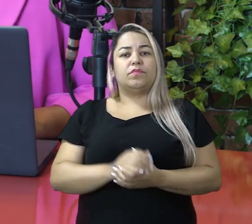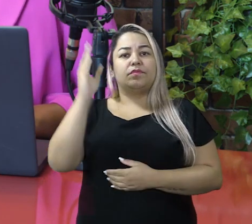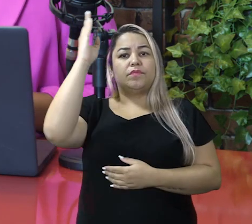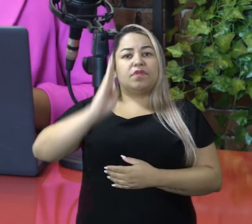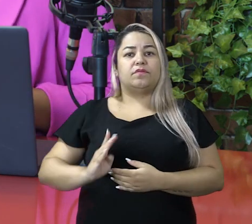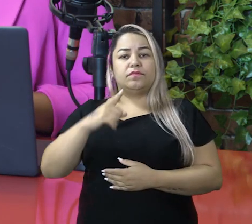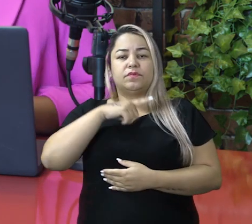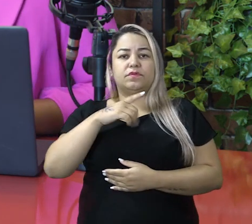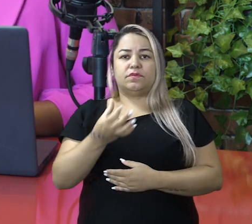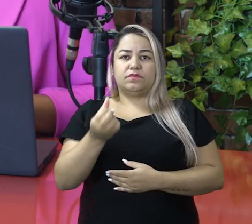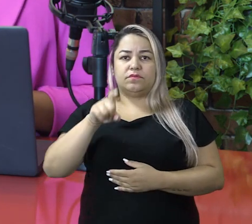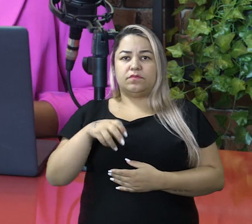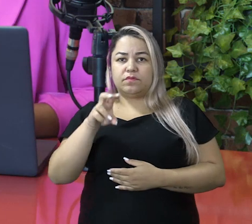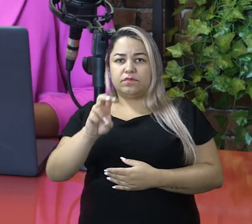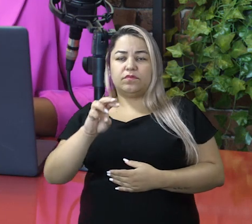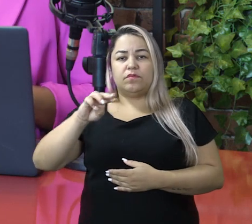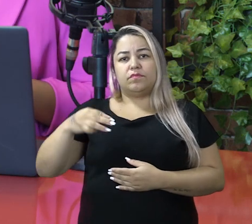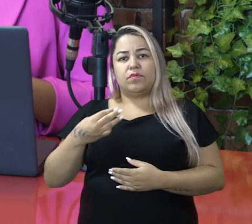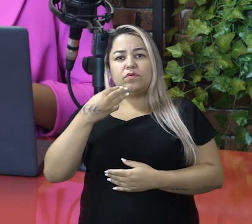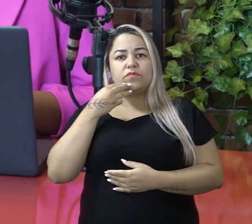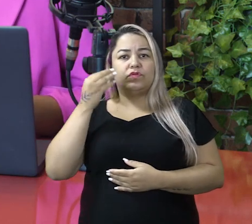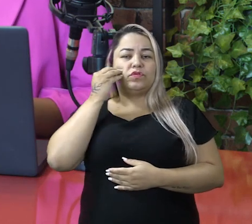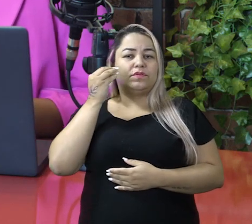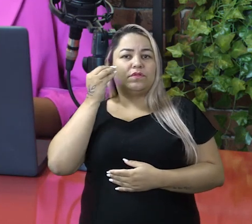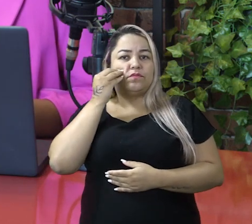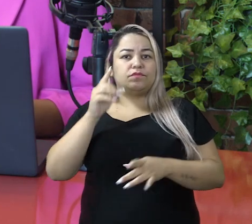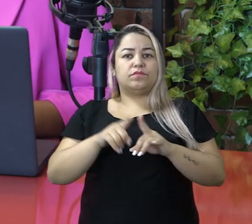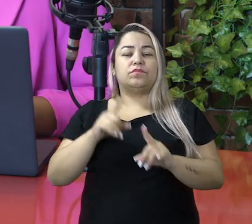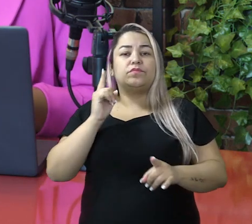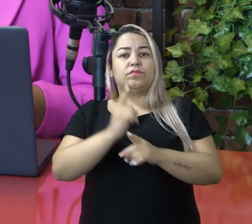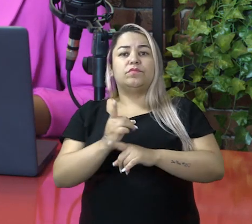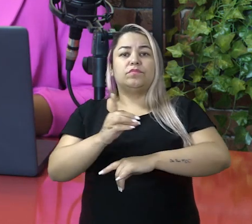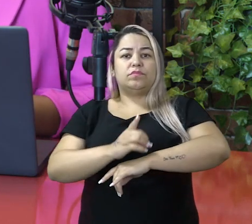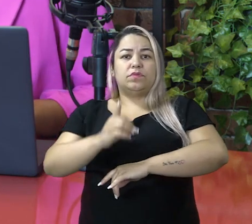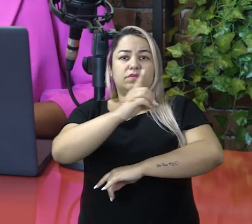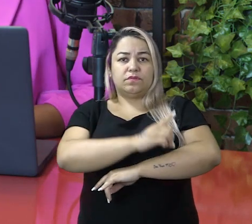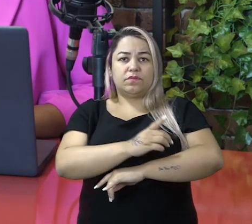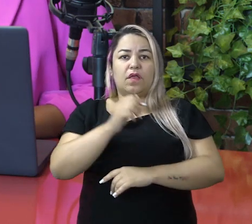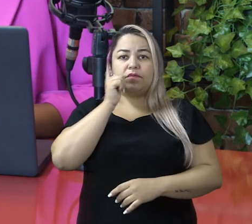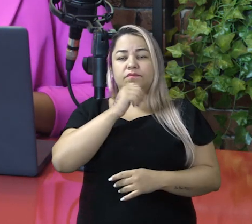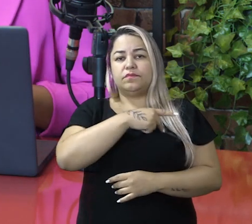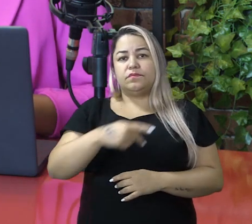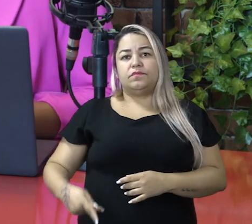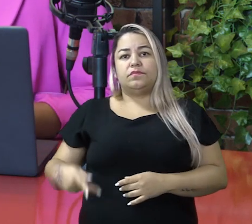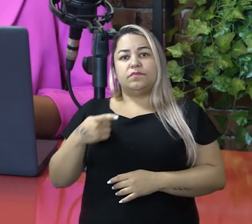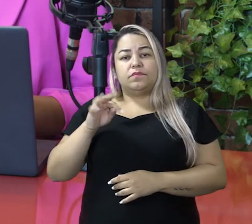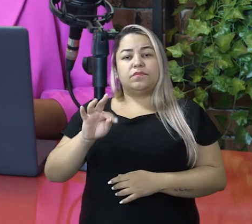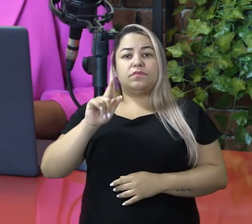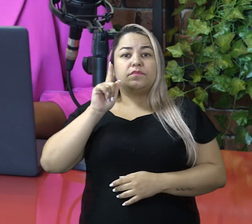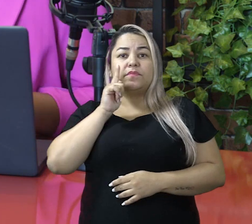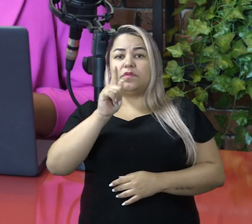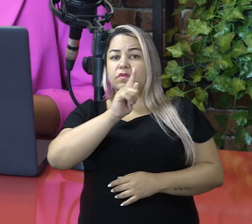população. O Brasil terá 6,5 milhões de testes rápidos para diagnóstico de dengue. E a presidente